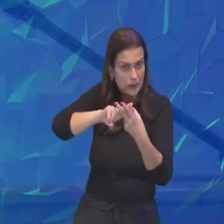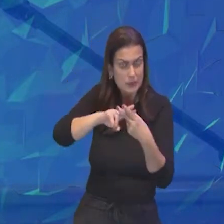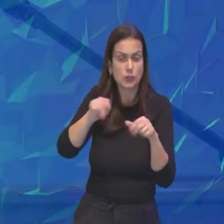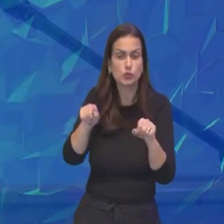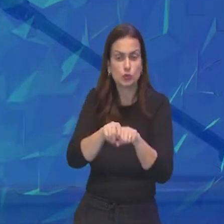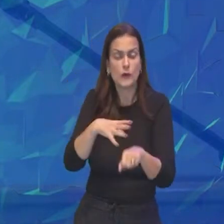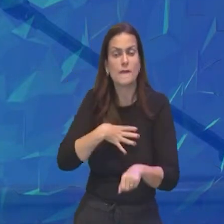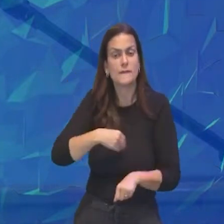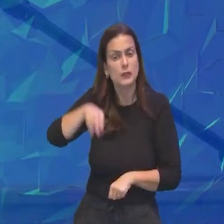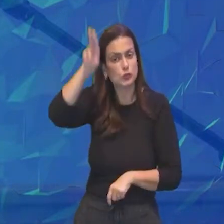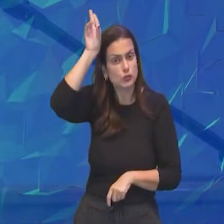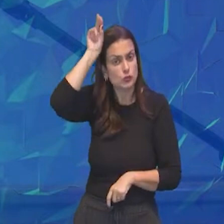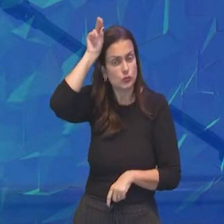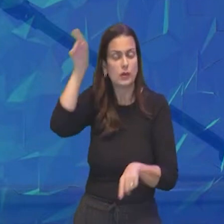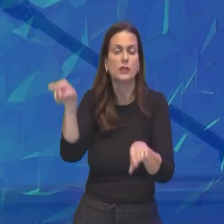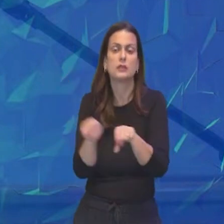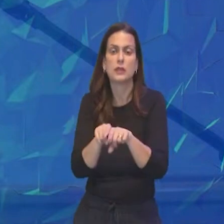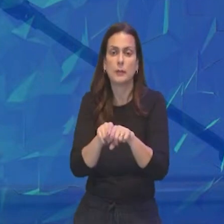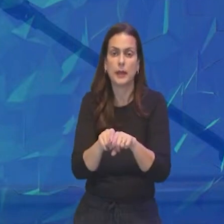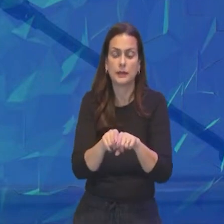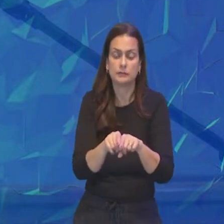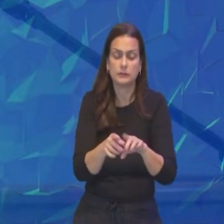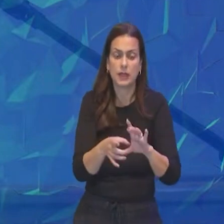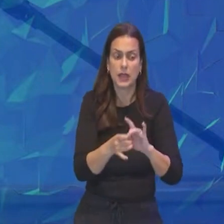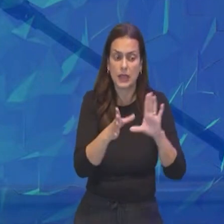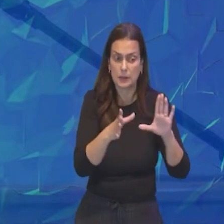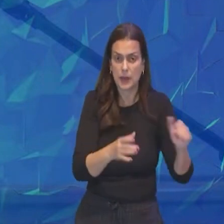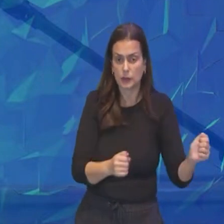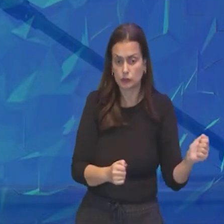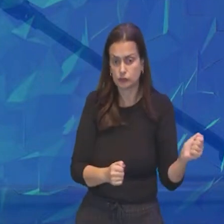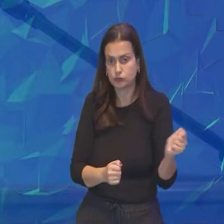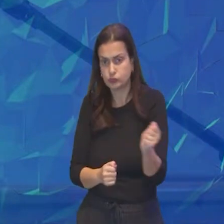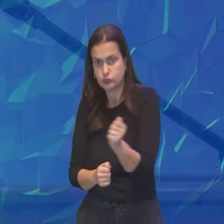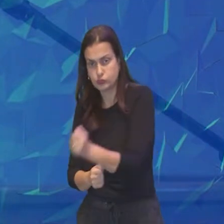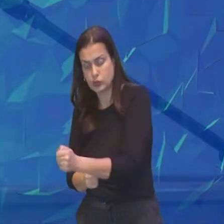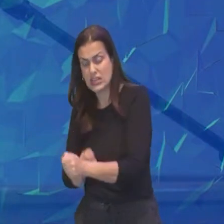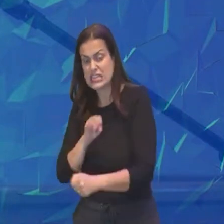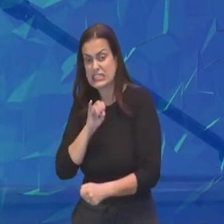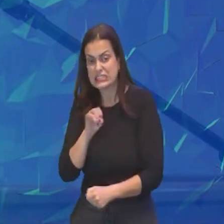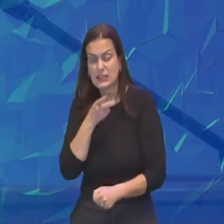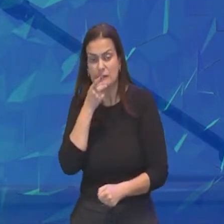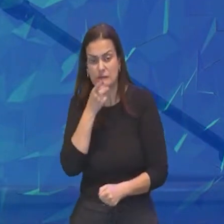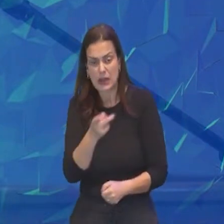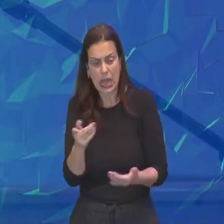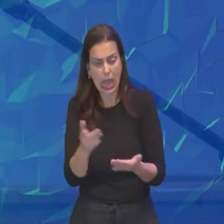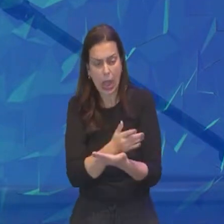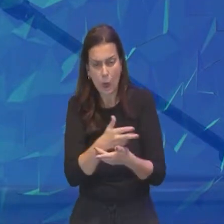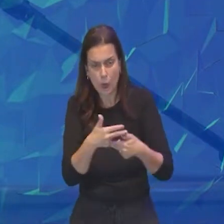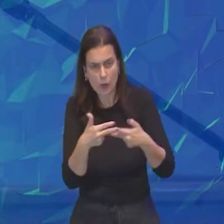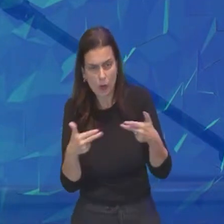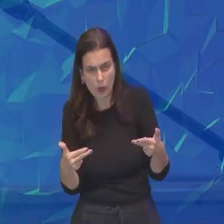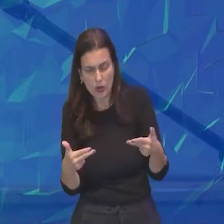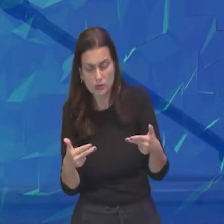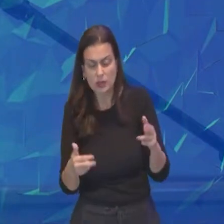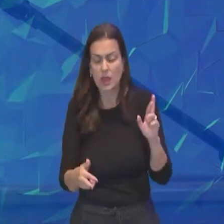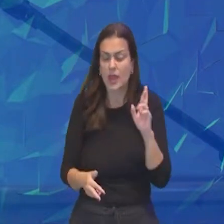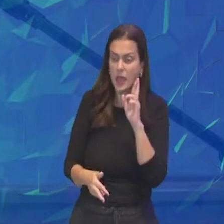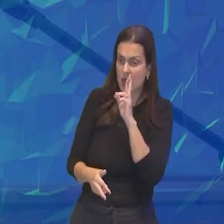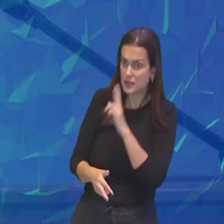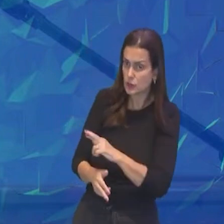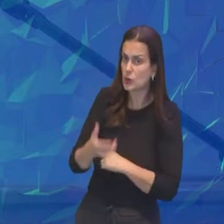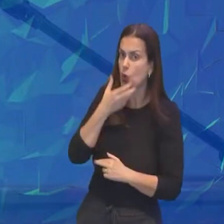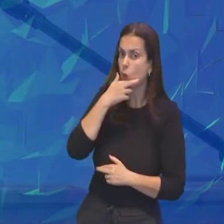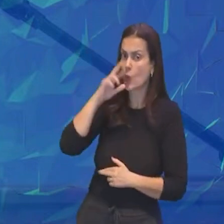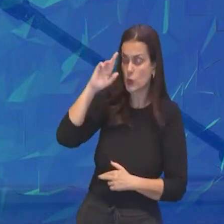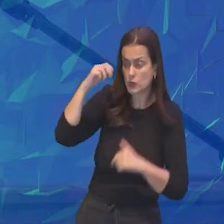jumentinho. Desprendei-a e trazei-mos. E se alguém vos disser alguma coisa, respondei-lhe que o